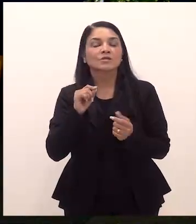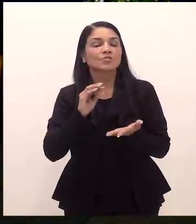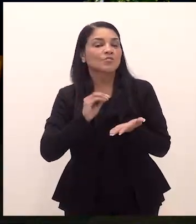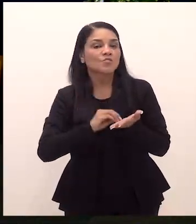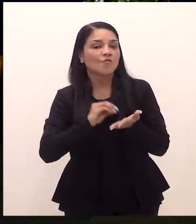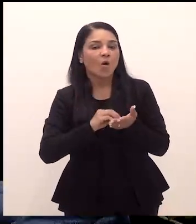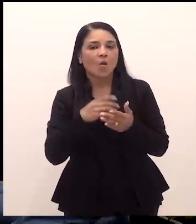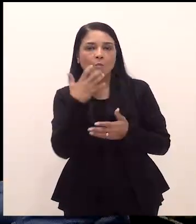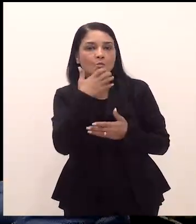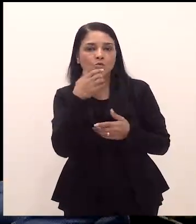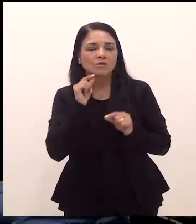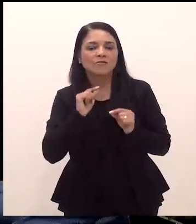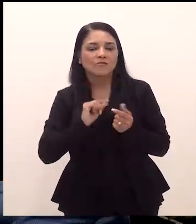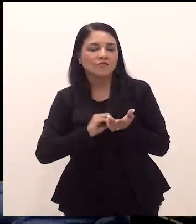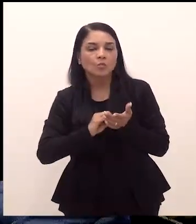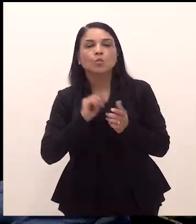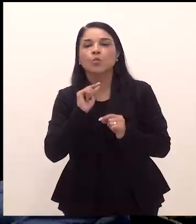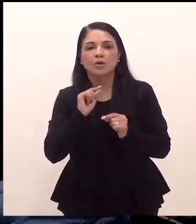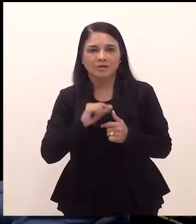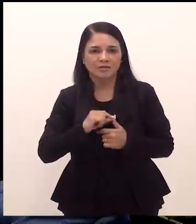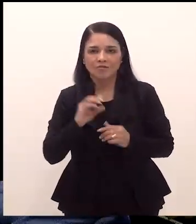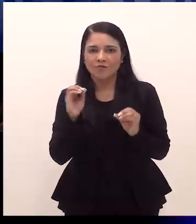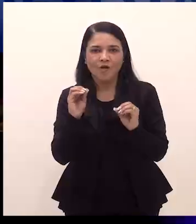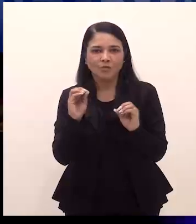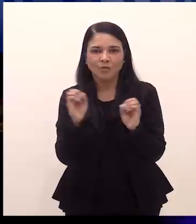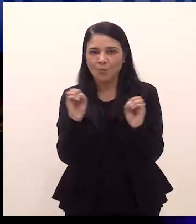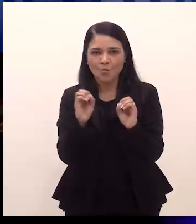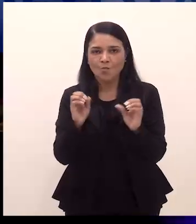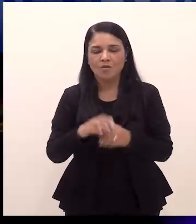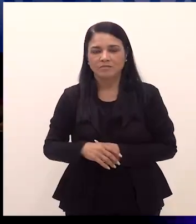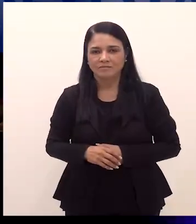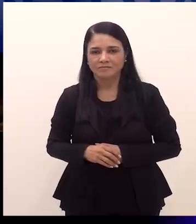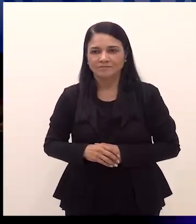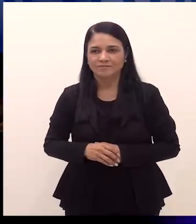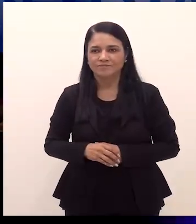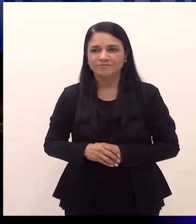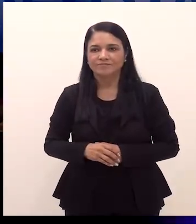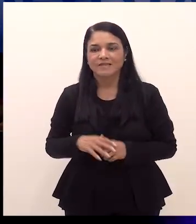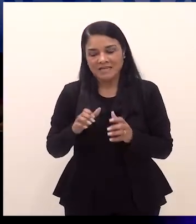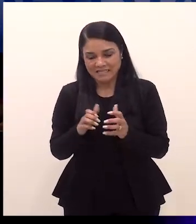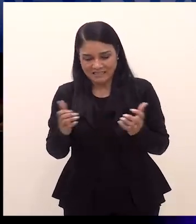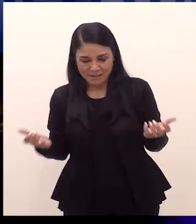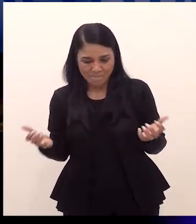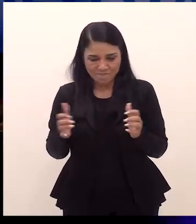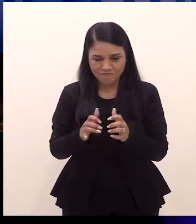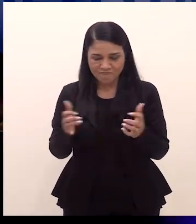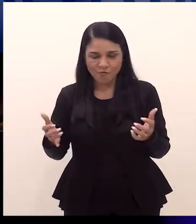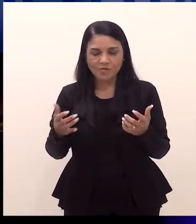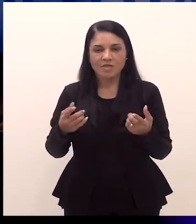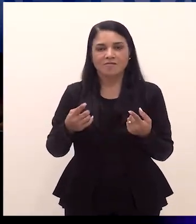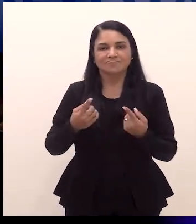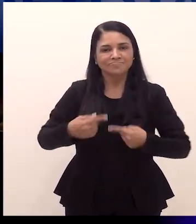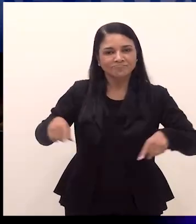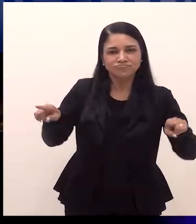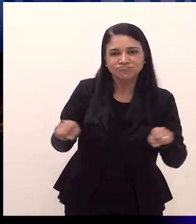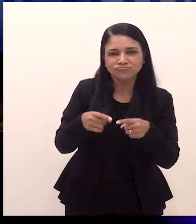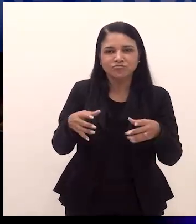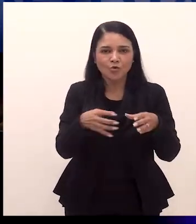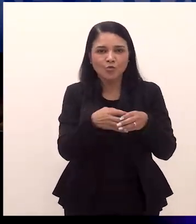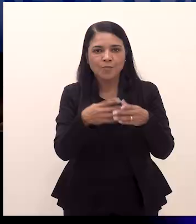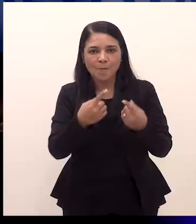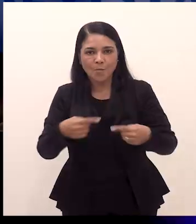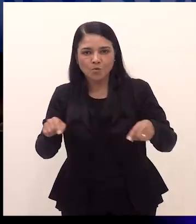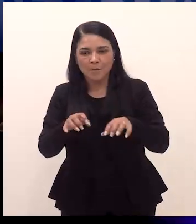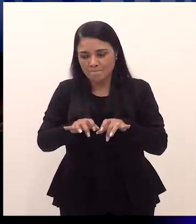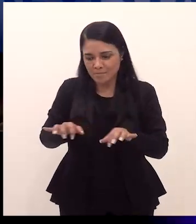música. O que não falta na sua trilha sonora? O que não falta? Não falta sanfona, não falta